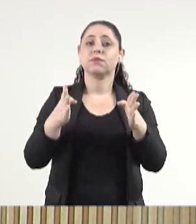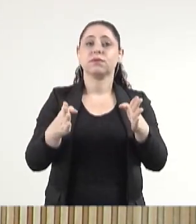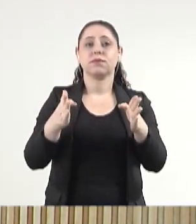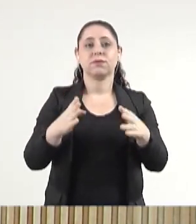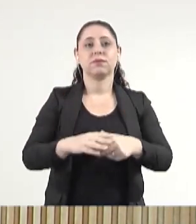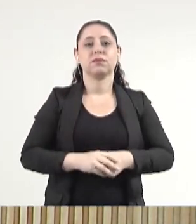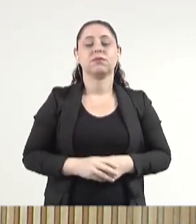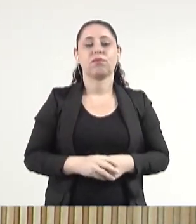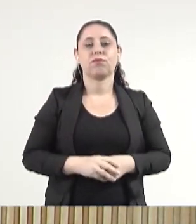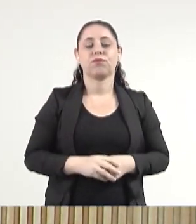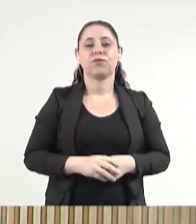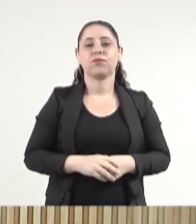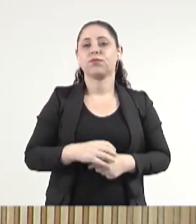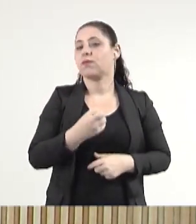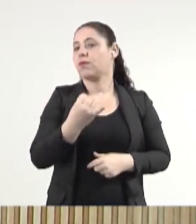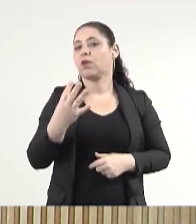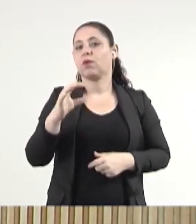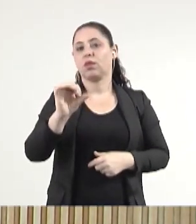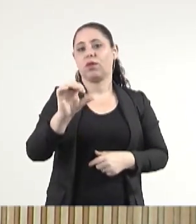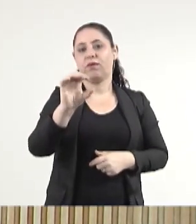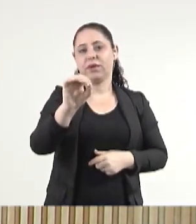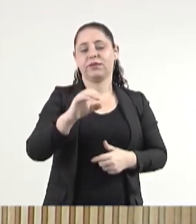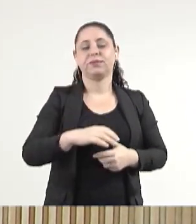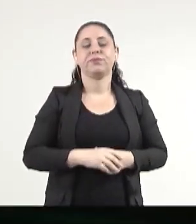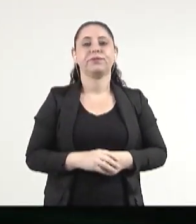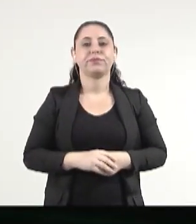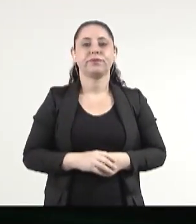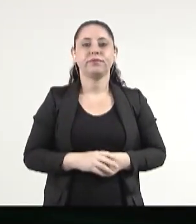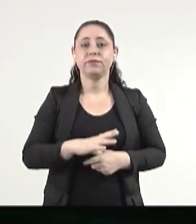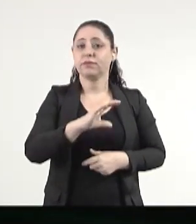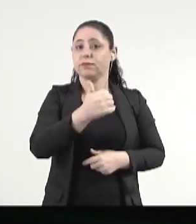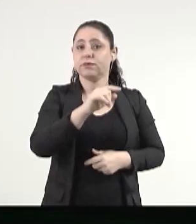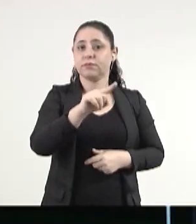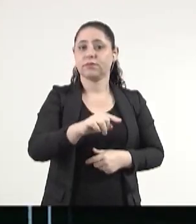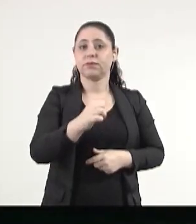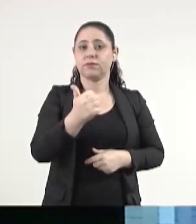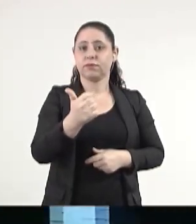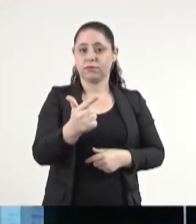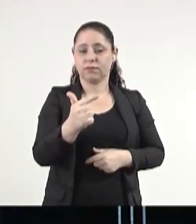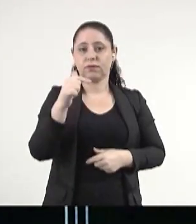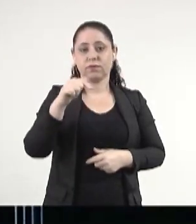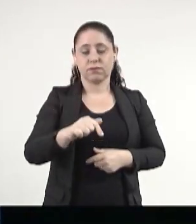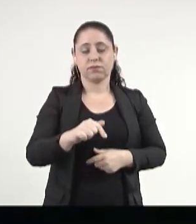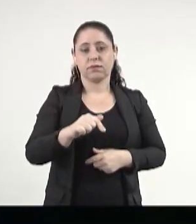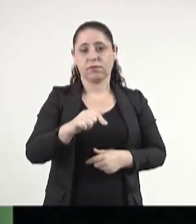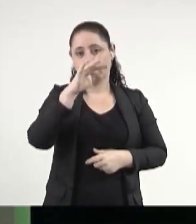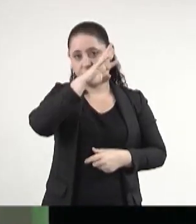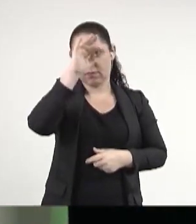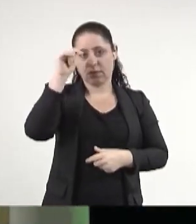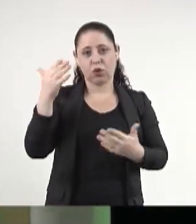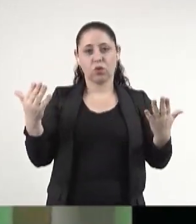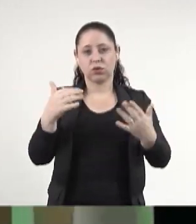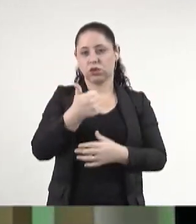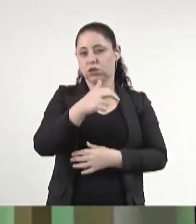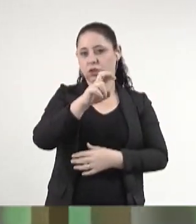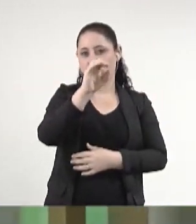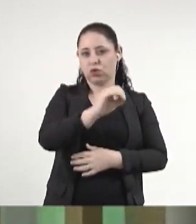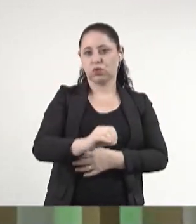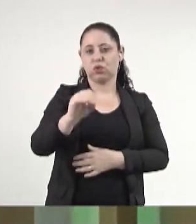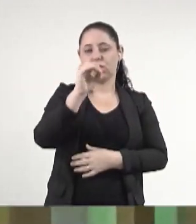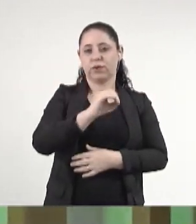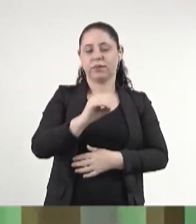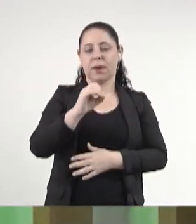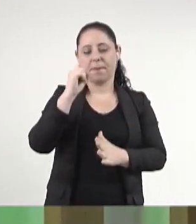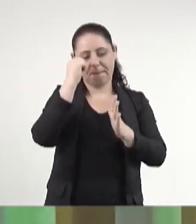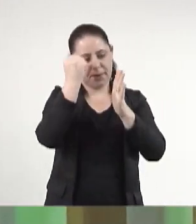na sessão de hoje, a sessão de número 90. 11 horas e 12 minutos aqui em Mato Grosso do Sul, hoje, 15 de outubro,